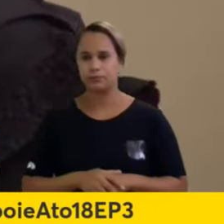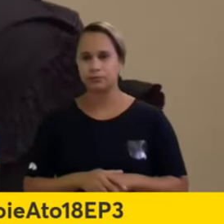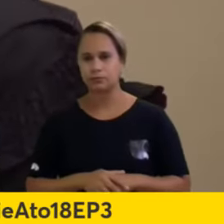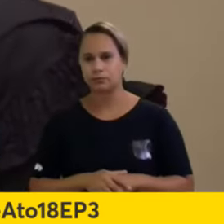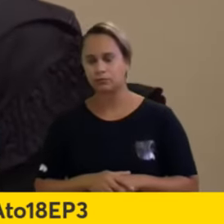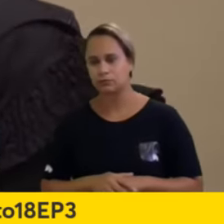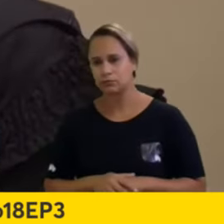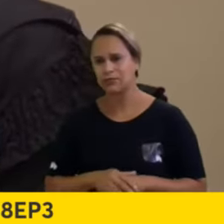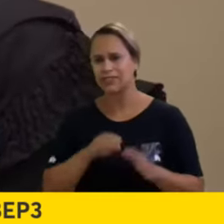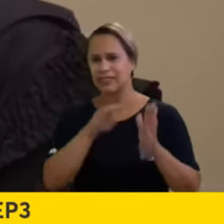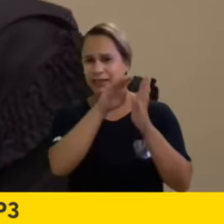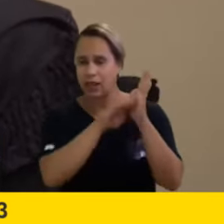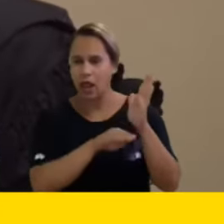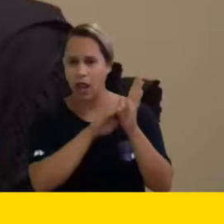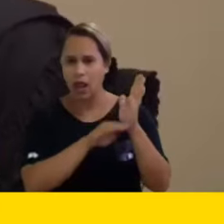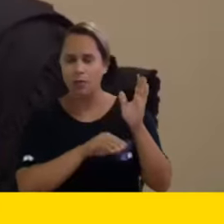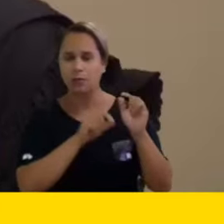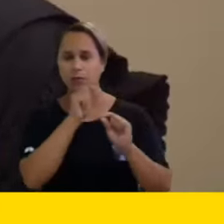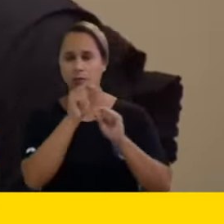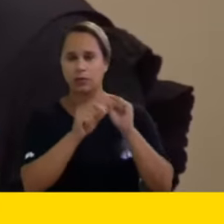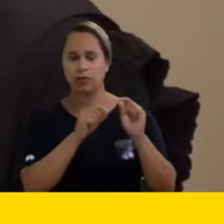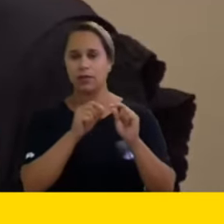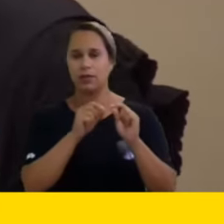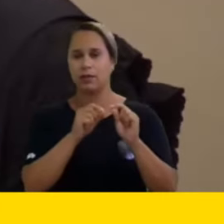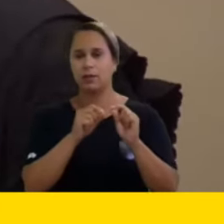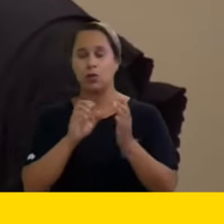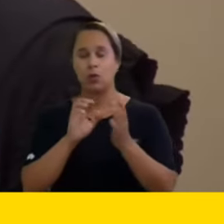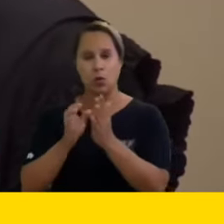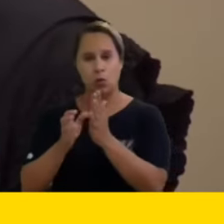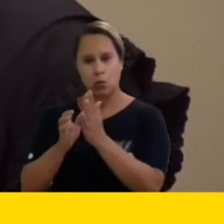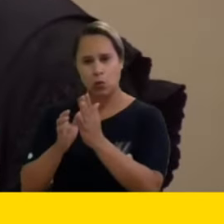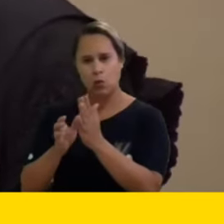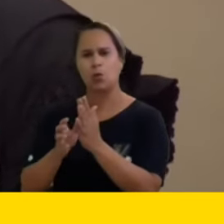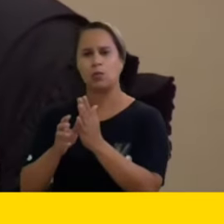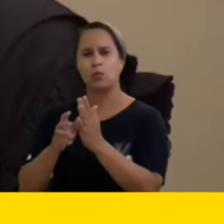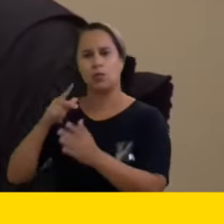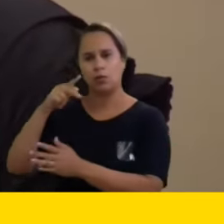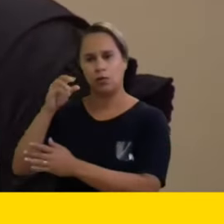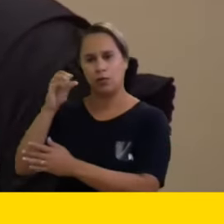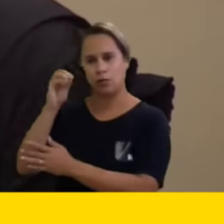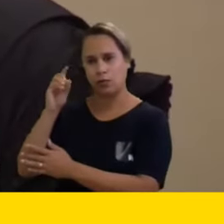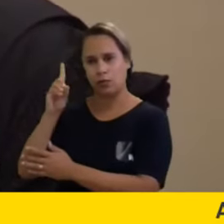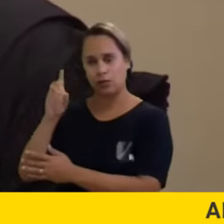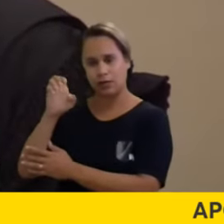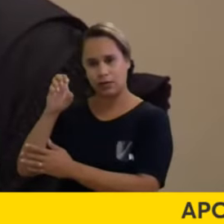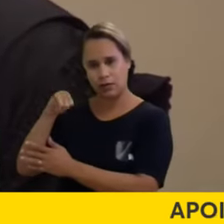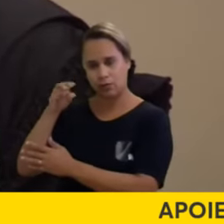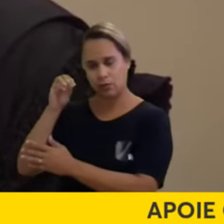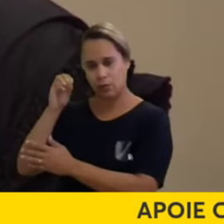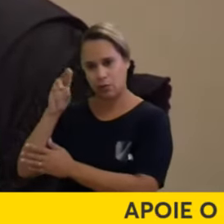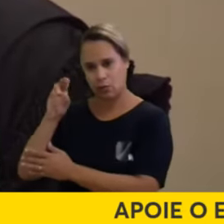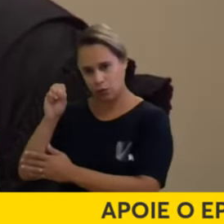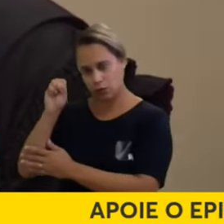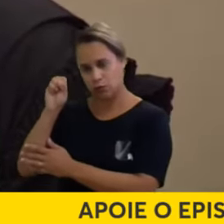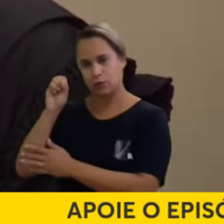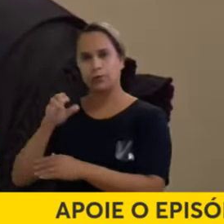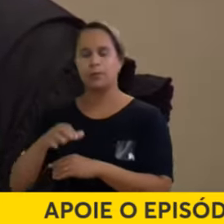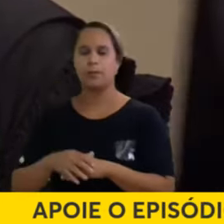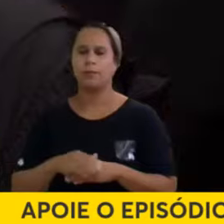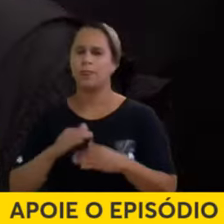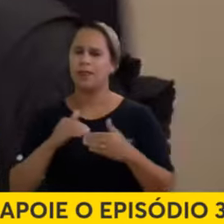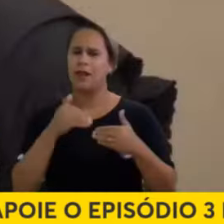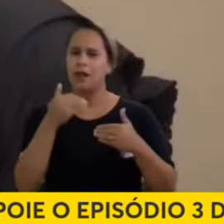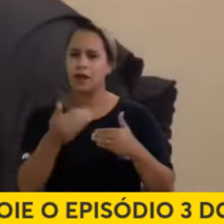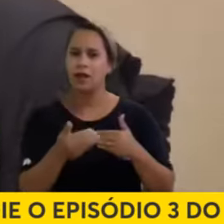comunicação SP o podemos adicionou em sua resposta ao ofício expedido a informação de que além das despesas decorrentes da documentação